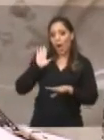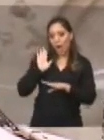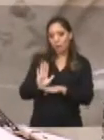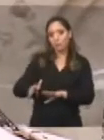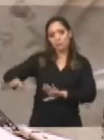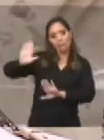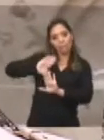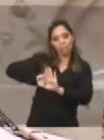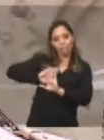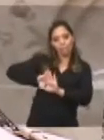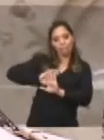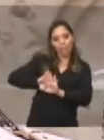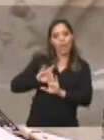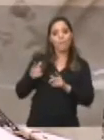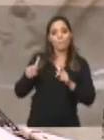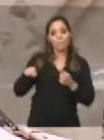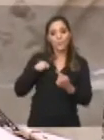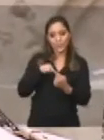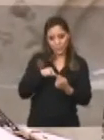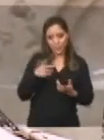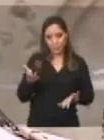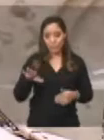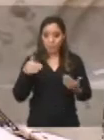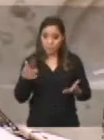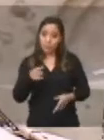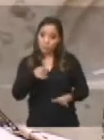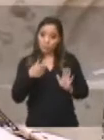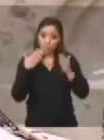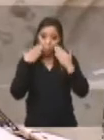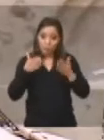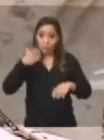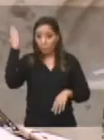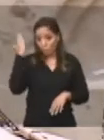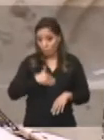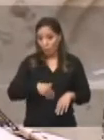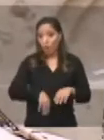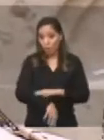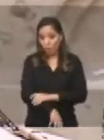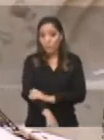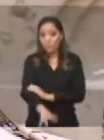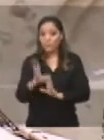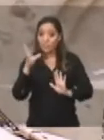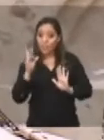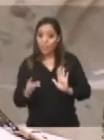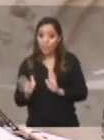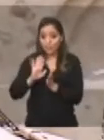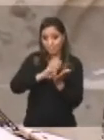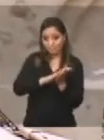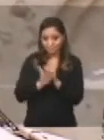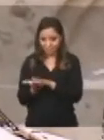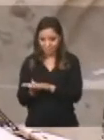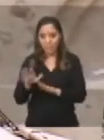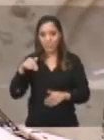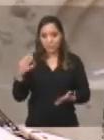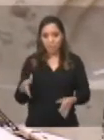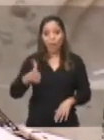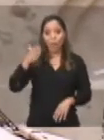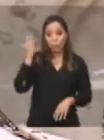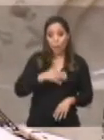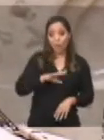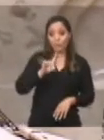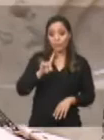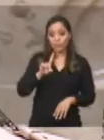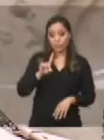dos órgãos de fiscalização. Isso está identificado nos autos, por exemplo, pelos comprovantes bancários de folhas 29, de